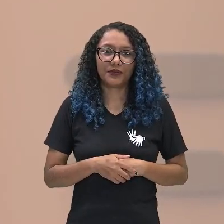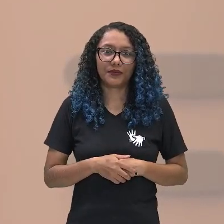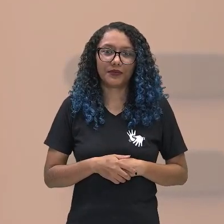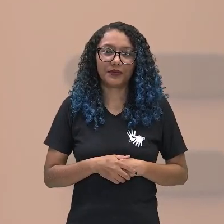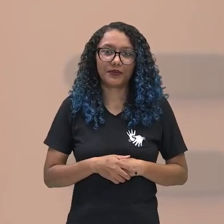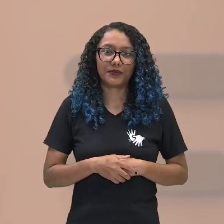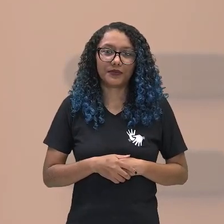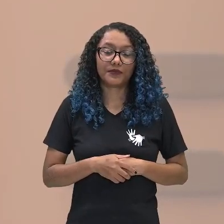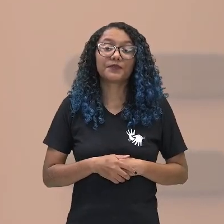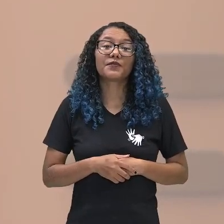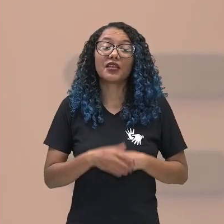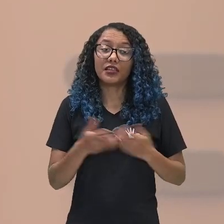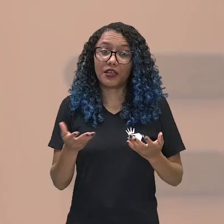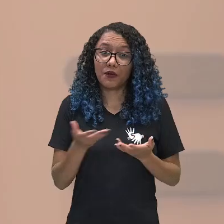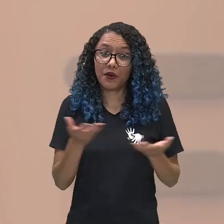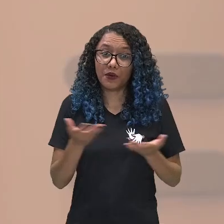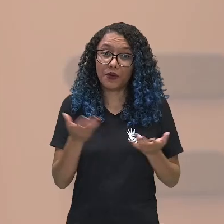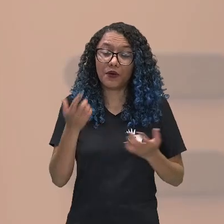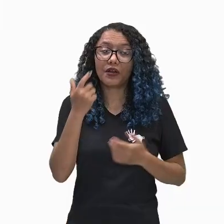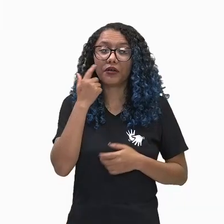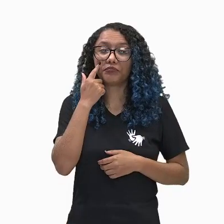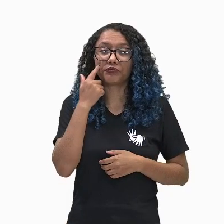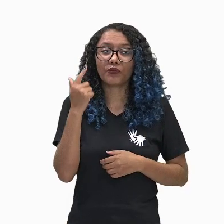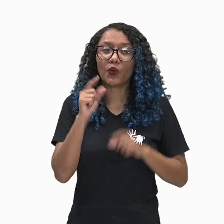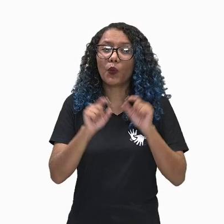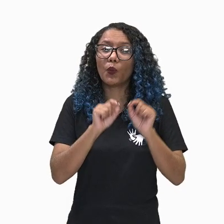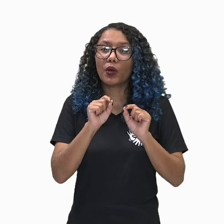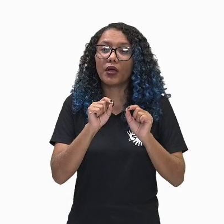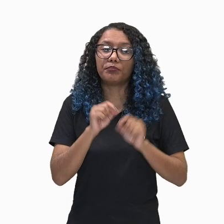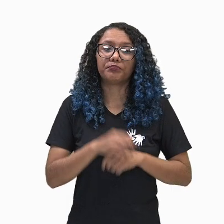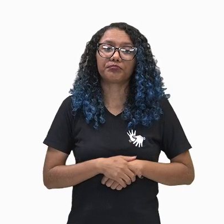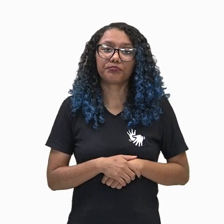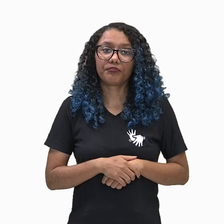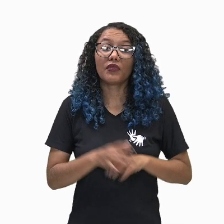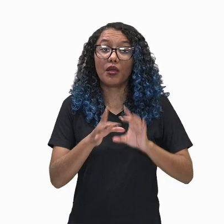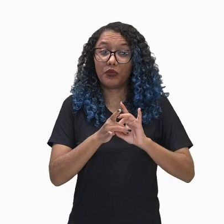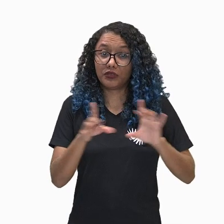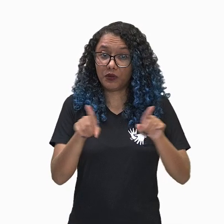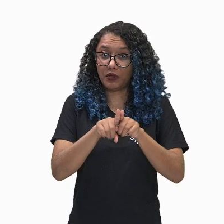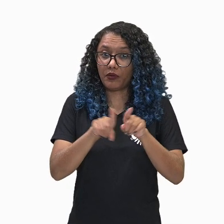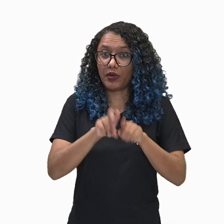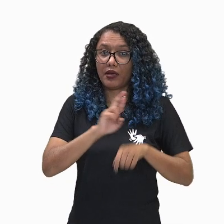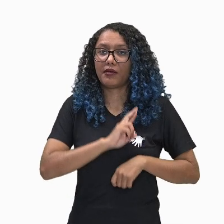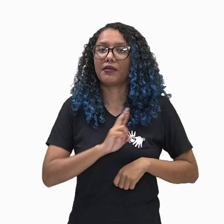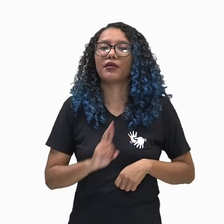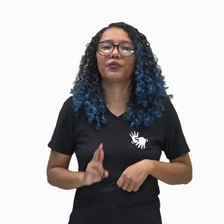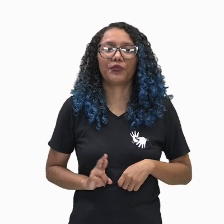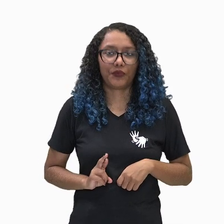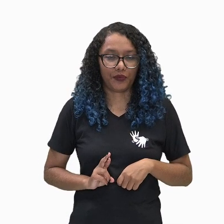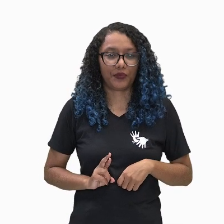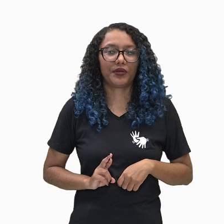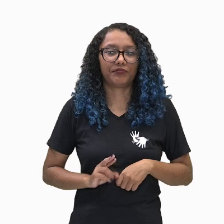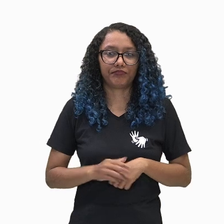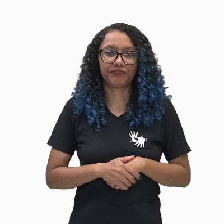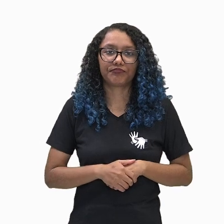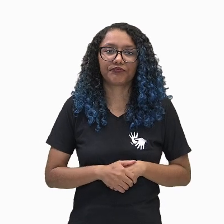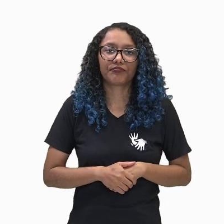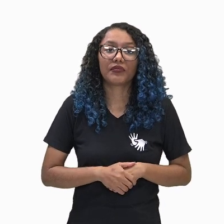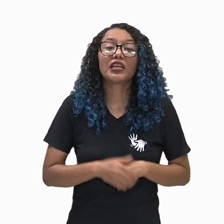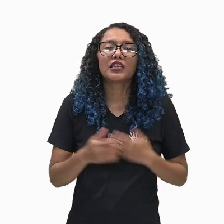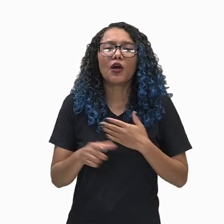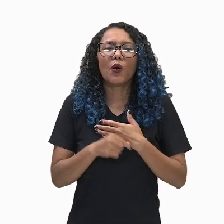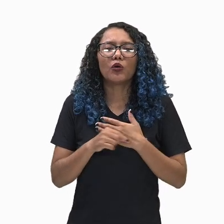olha só, nós temos essa parte então da abolição, tá? A abolição e república. Segundo aí o Gilberto